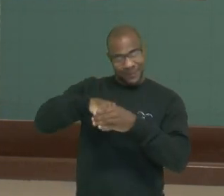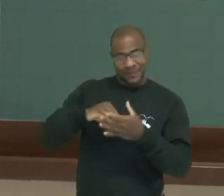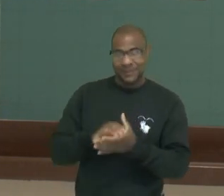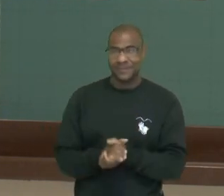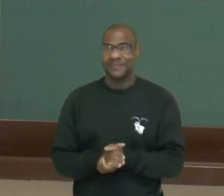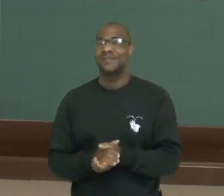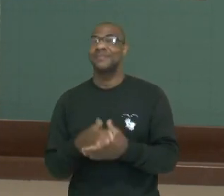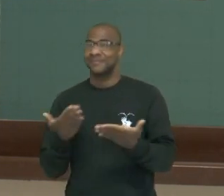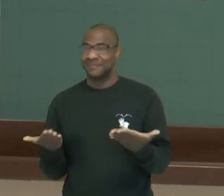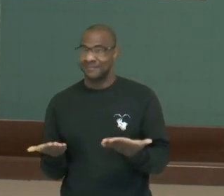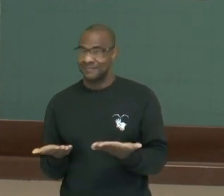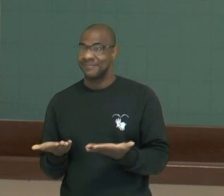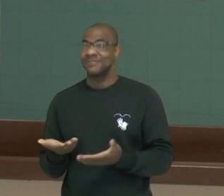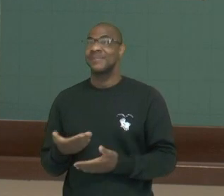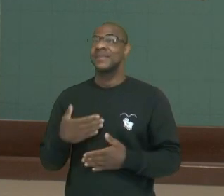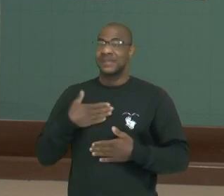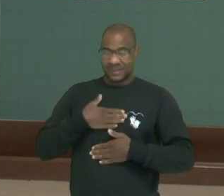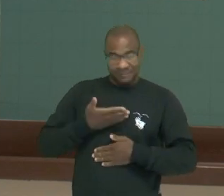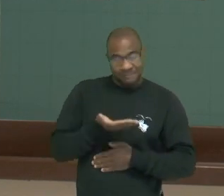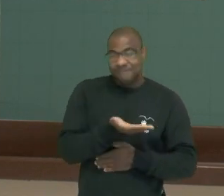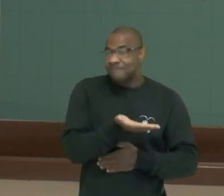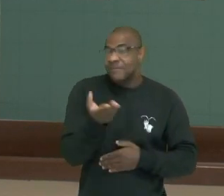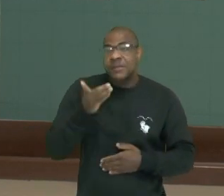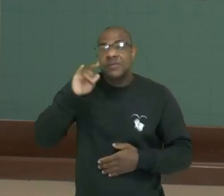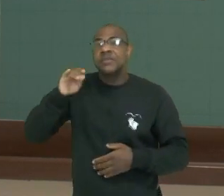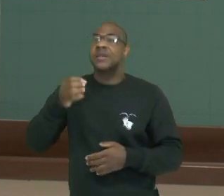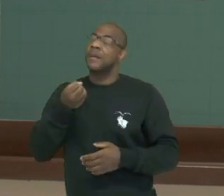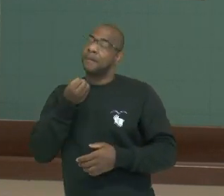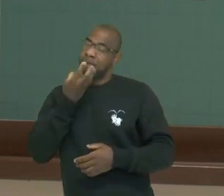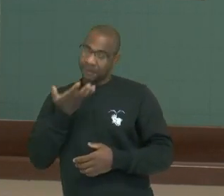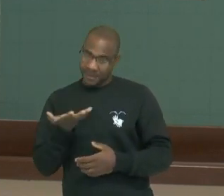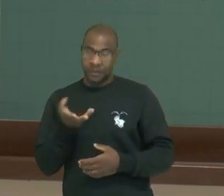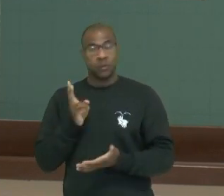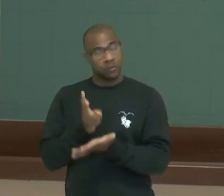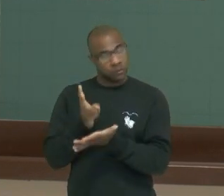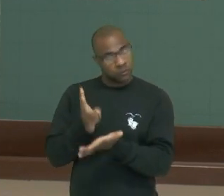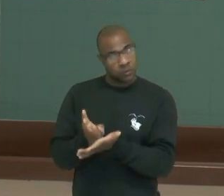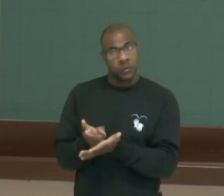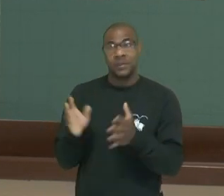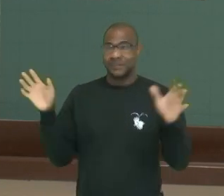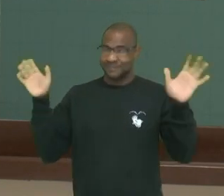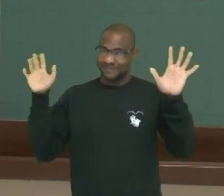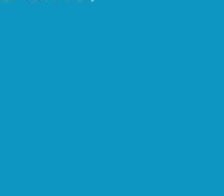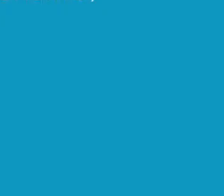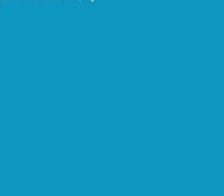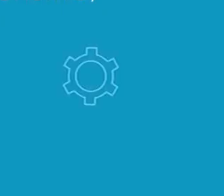fim, desejo a você dias melhores, continue bem e até a próxima!